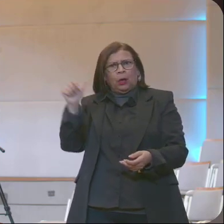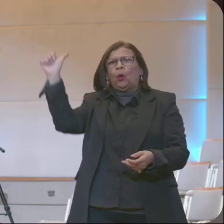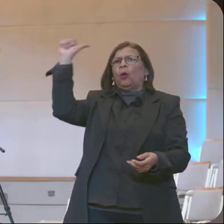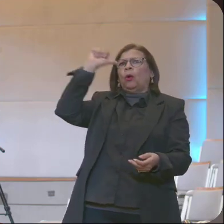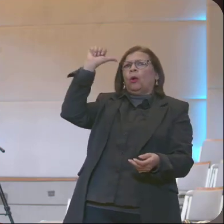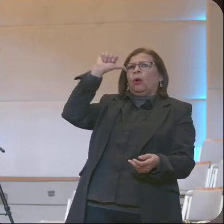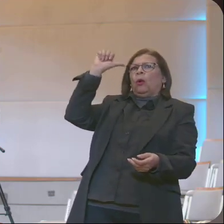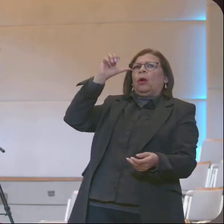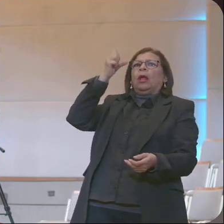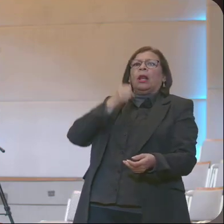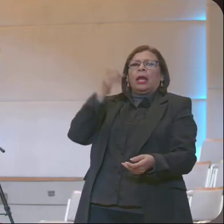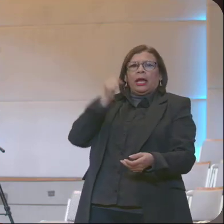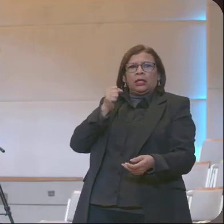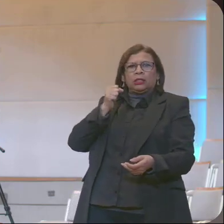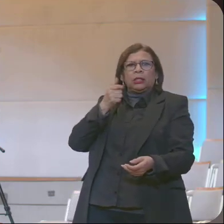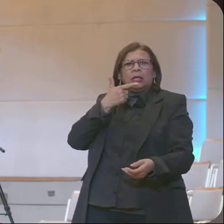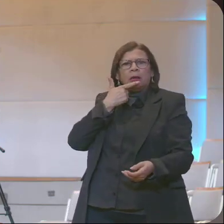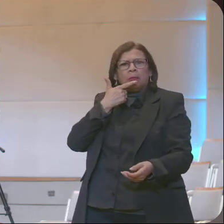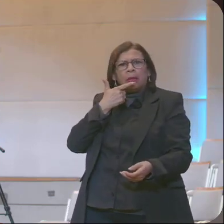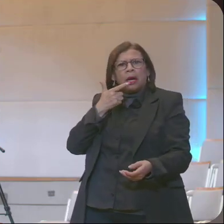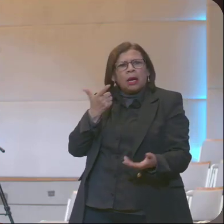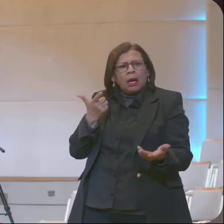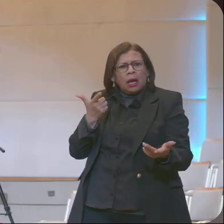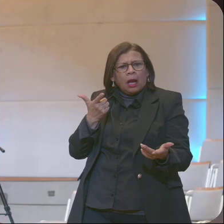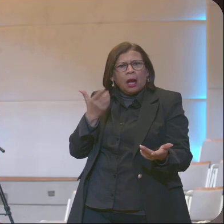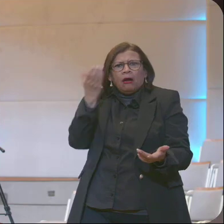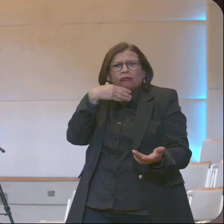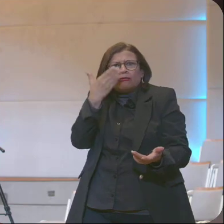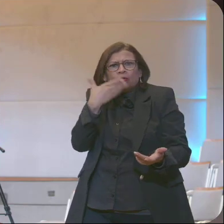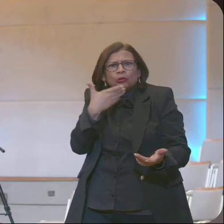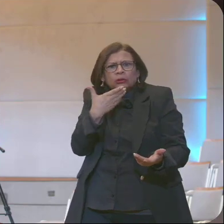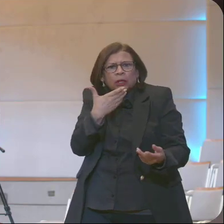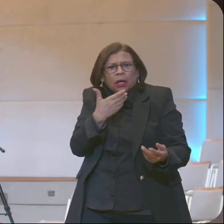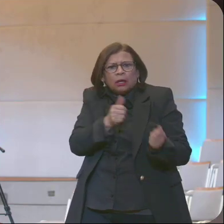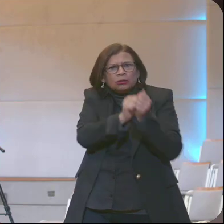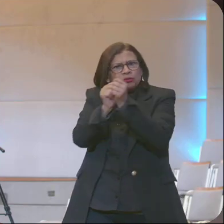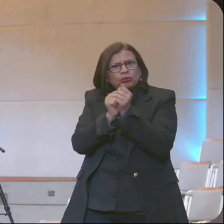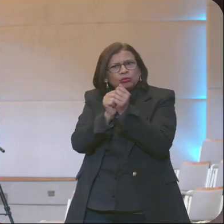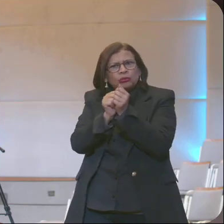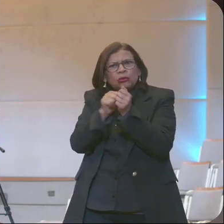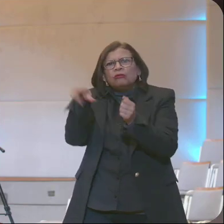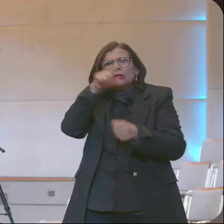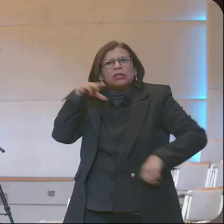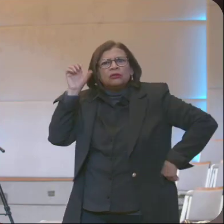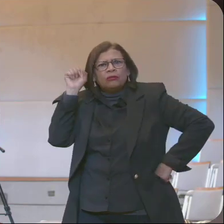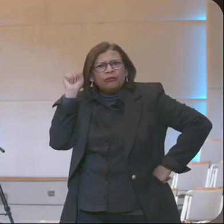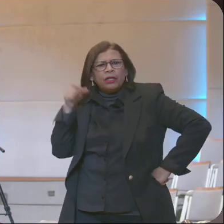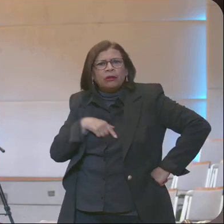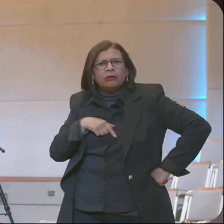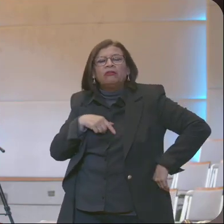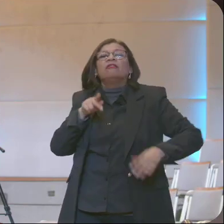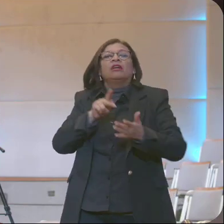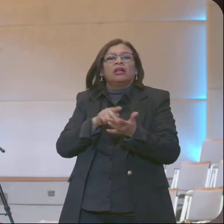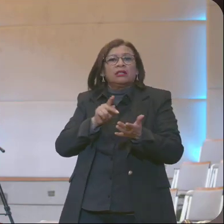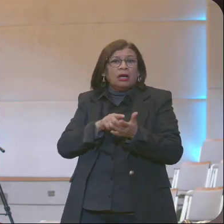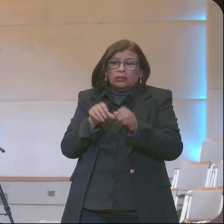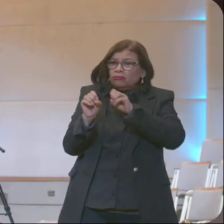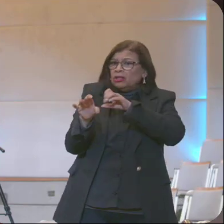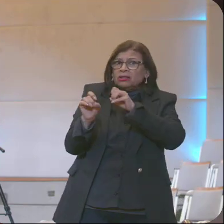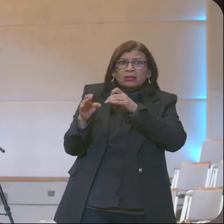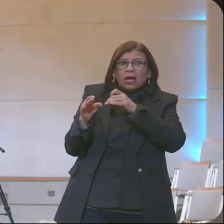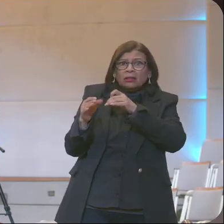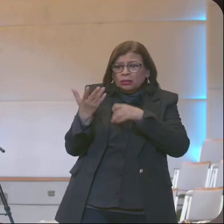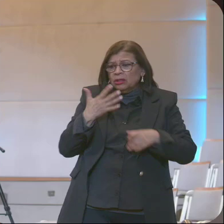manga ao mesmo tempo. Alguém ouviu isso? Ouviu isso? Muita gente ouviu. De fato, eu fui criado assim,